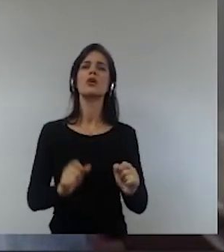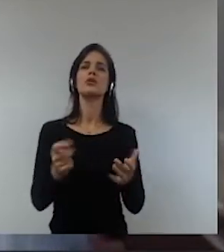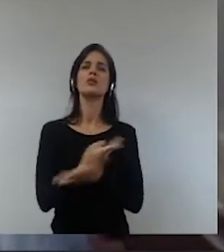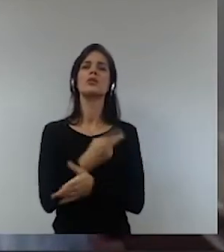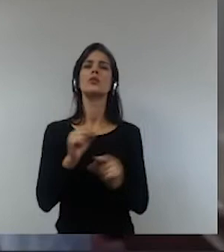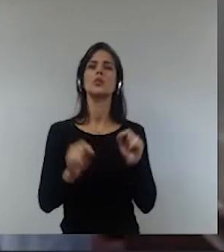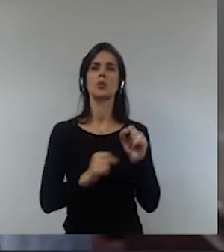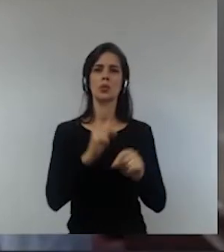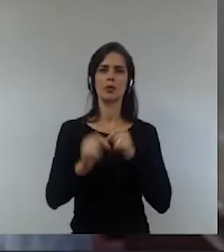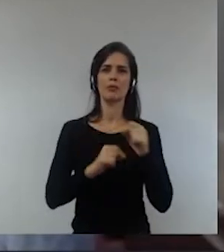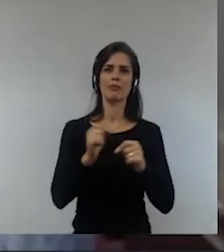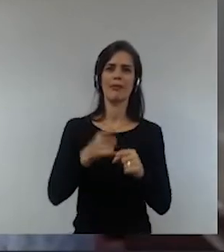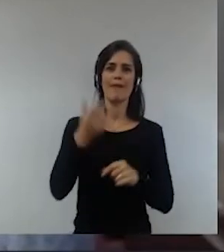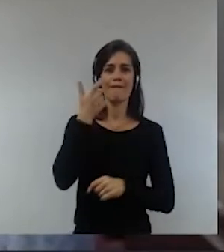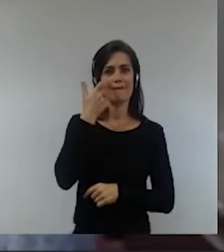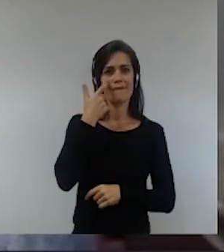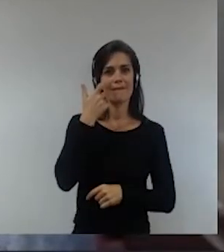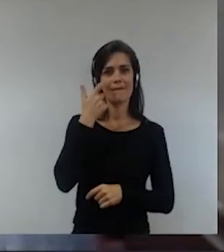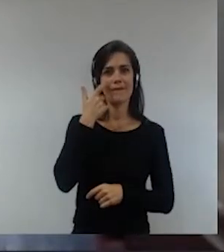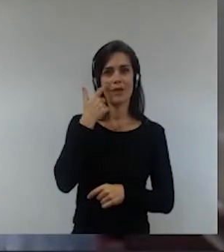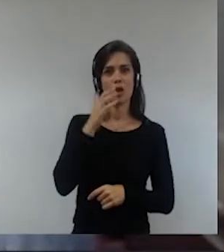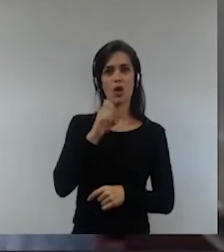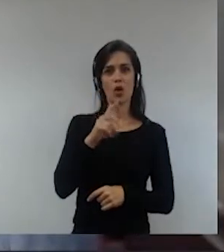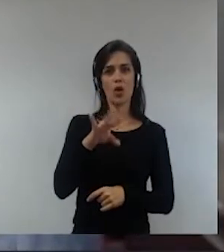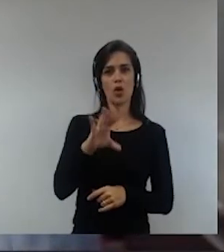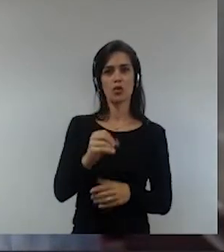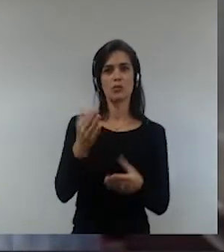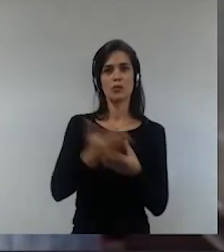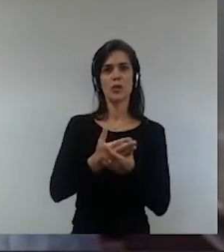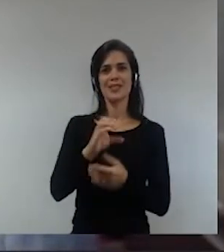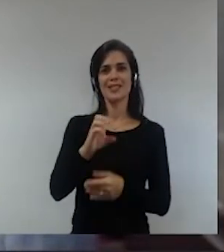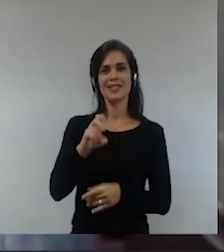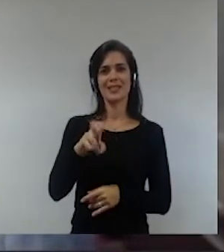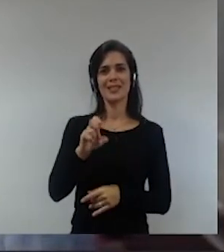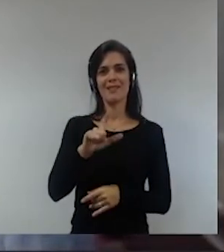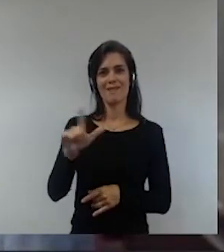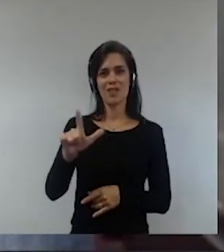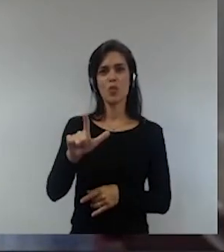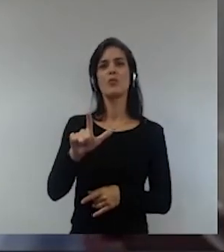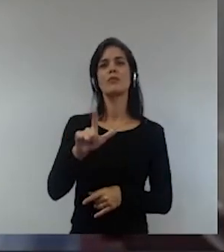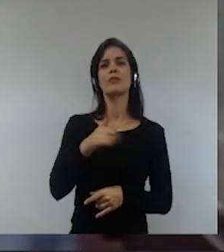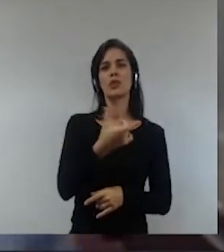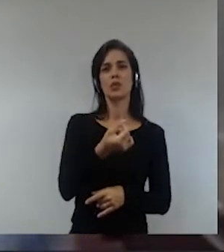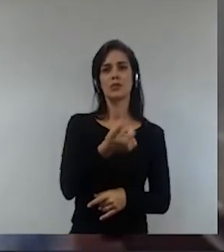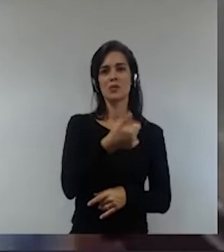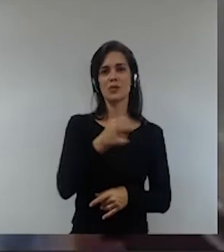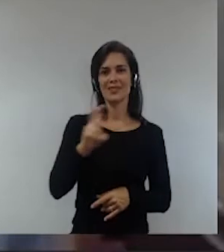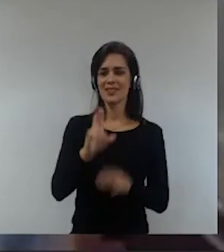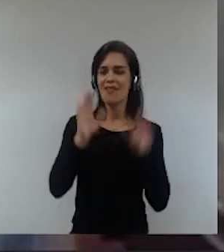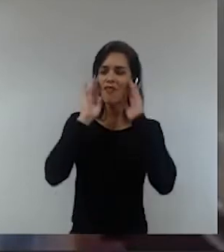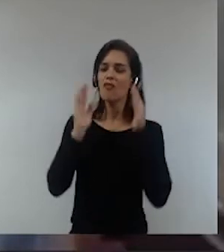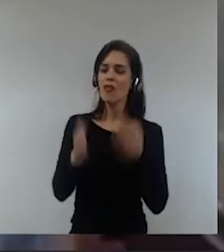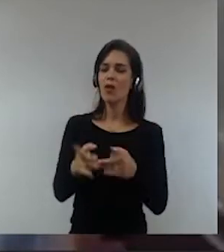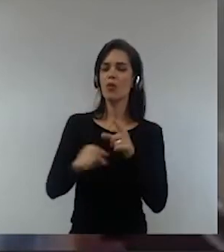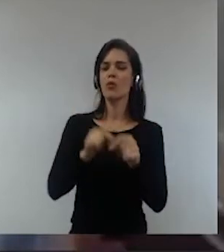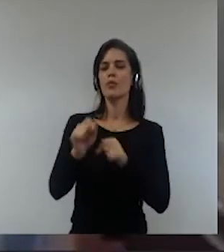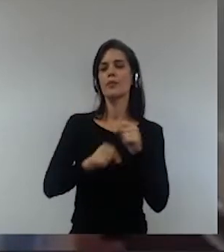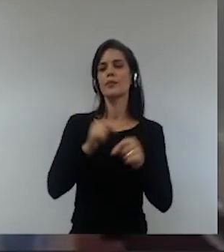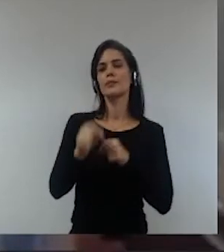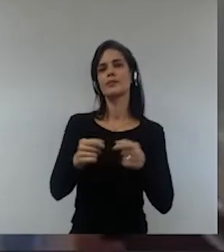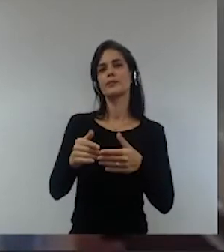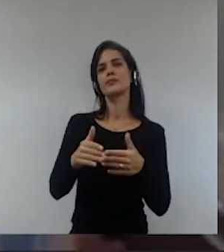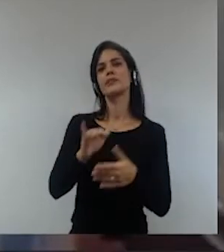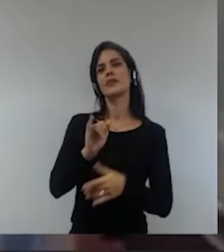feito? Vejam que o Código de Processo Civil, já agora a lei de 2015, focou muito na questão das intimações